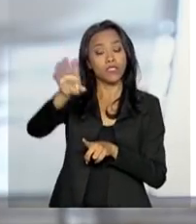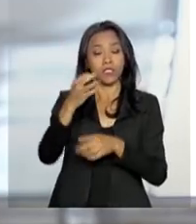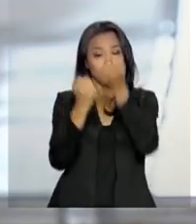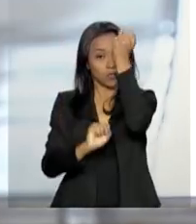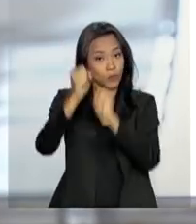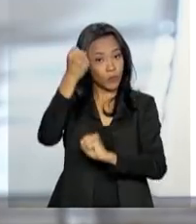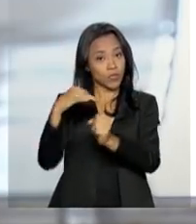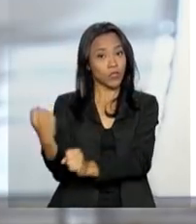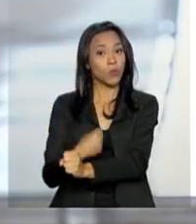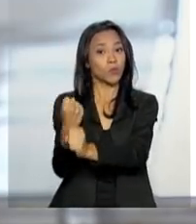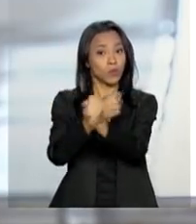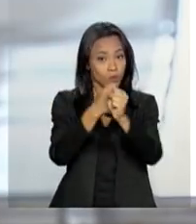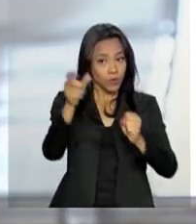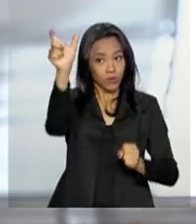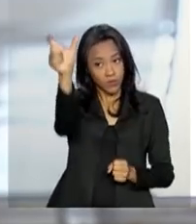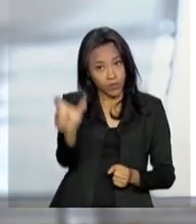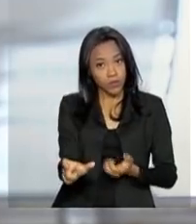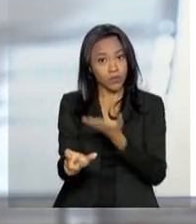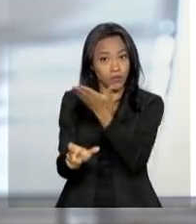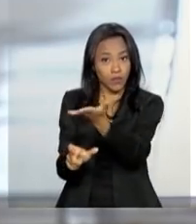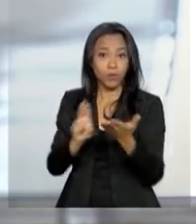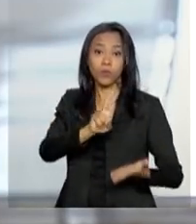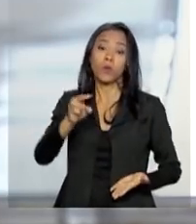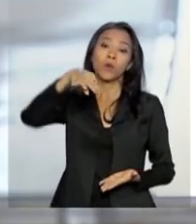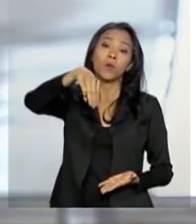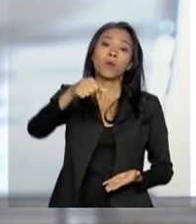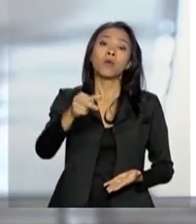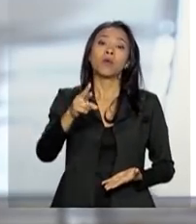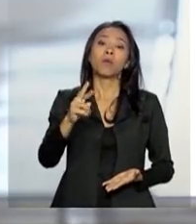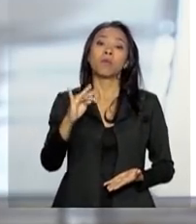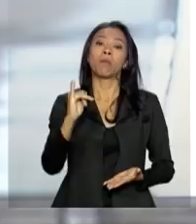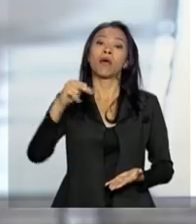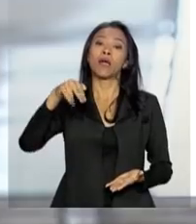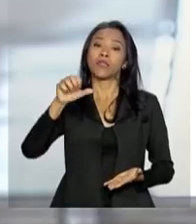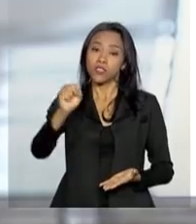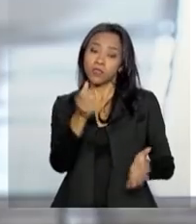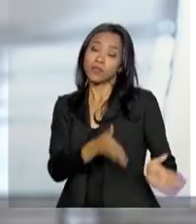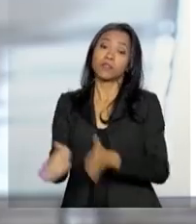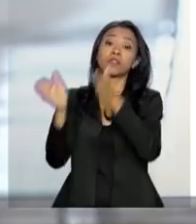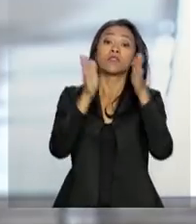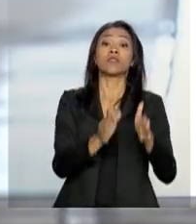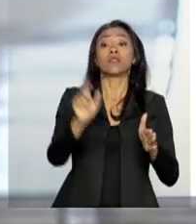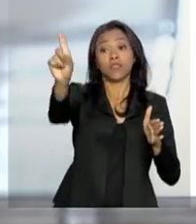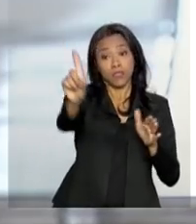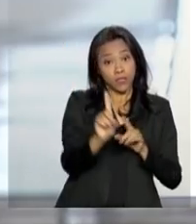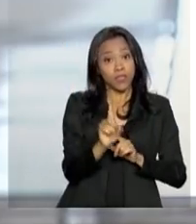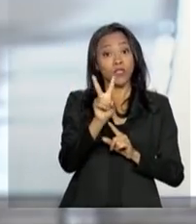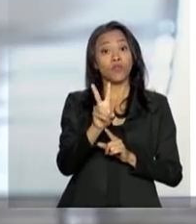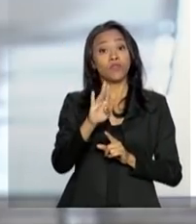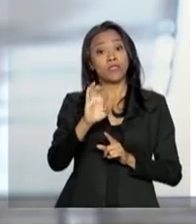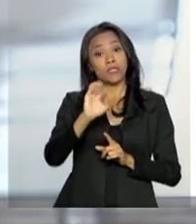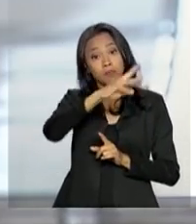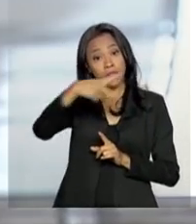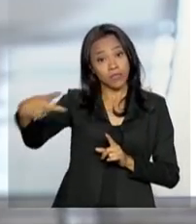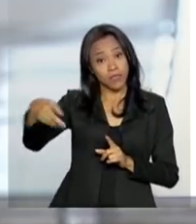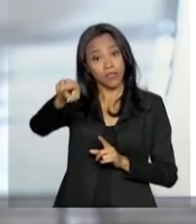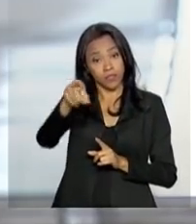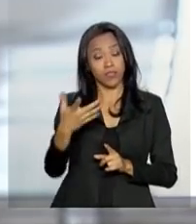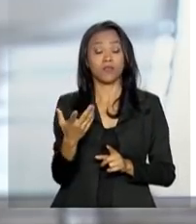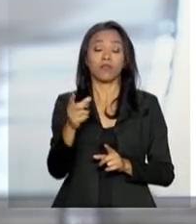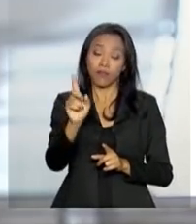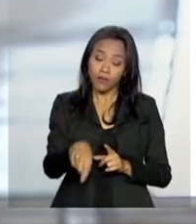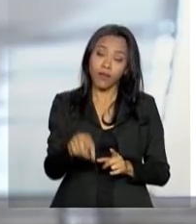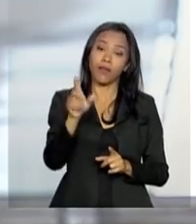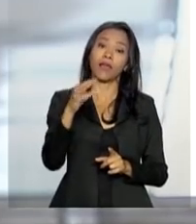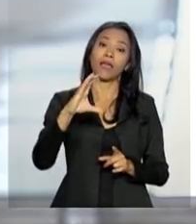cbic josé carlos rodrigues martins eo vice presidente da federação das indústrias do estado de são paulo carlos eduardo